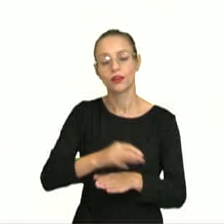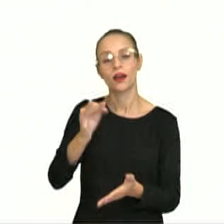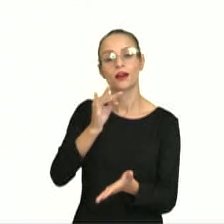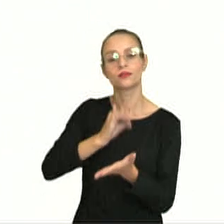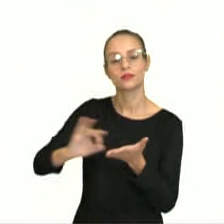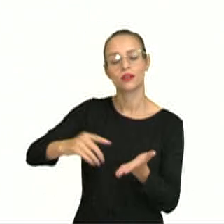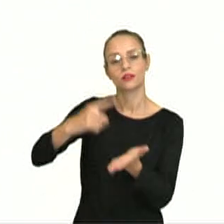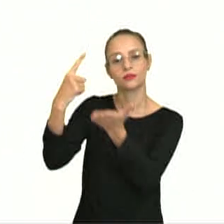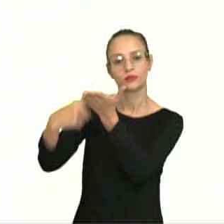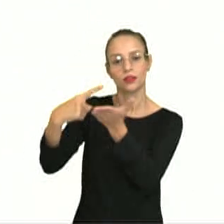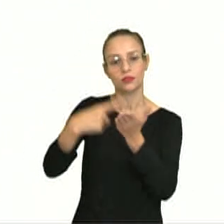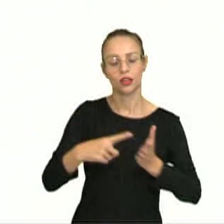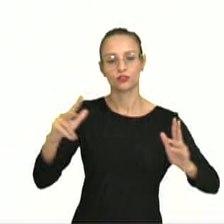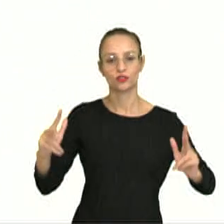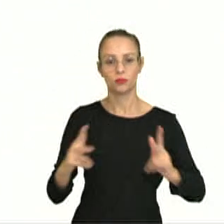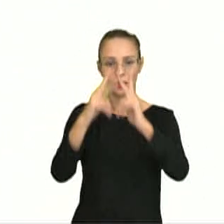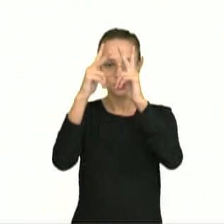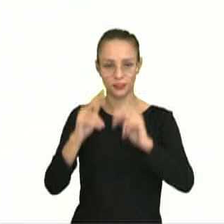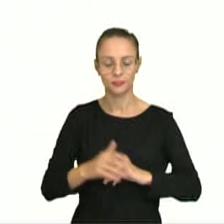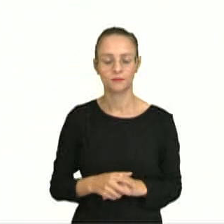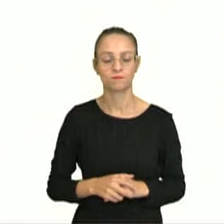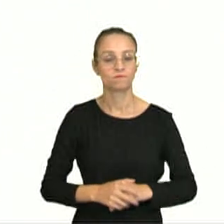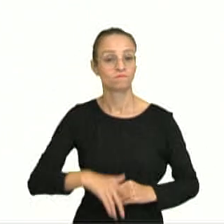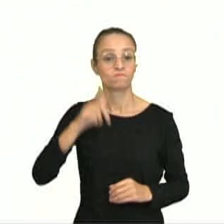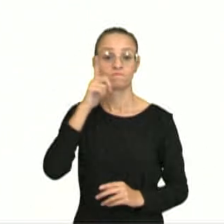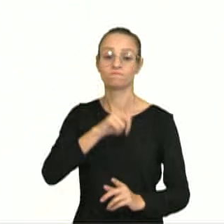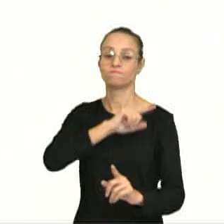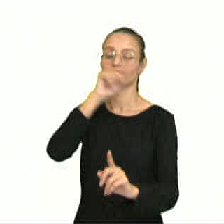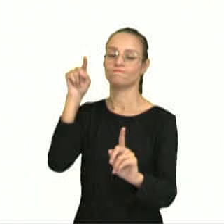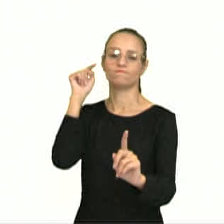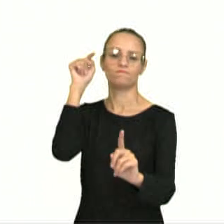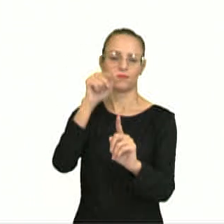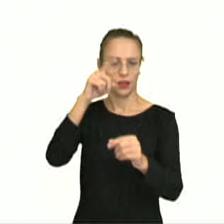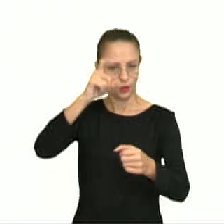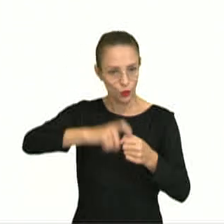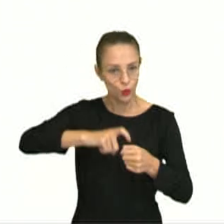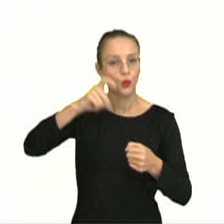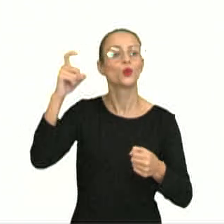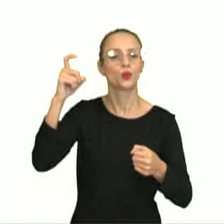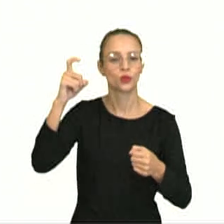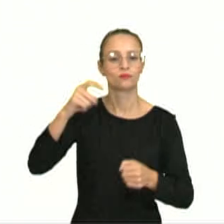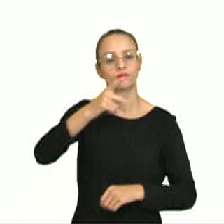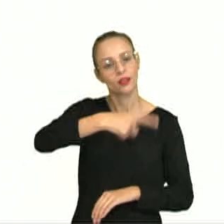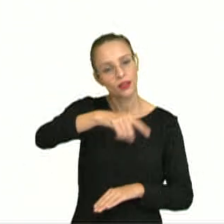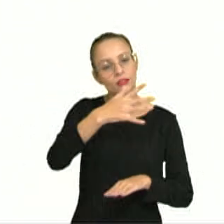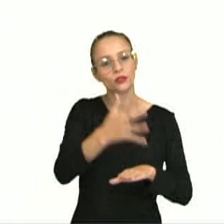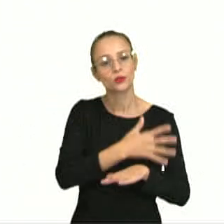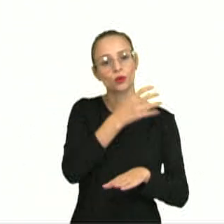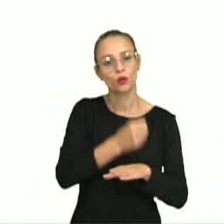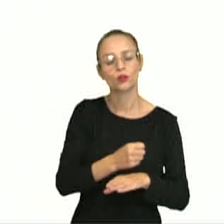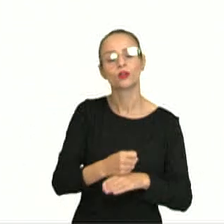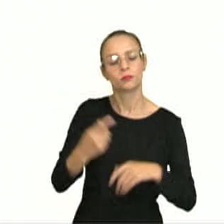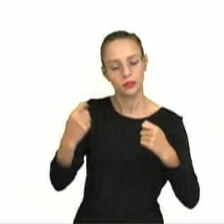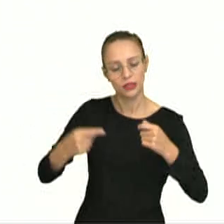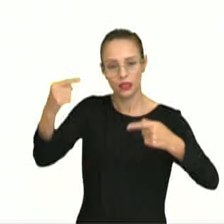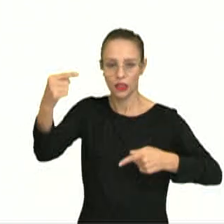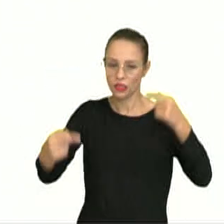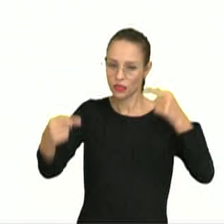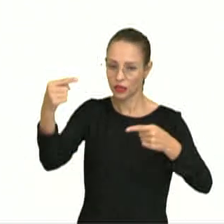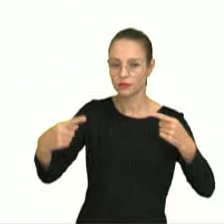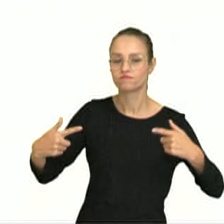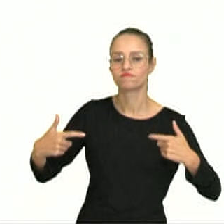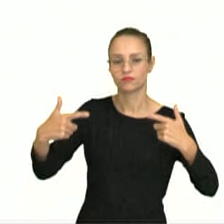Ou seja, né, para alcançar essa almejada independência, essas colônias tiveram que guerrear contra a sua